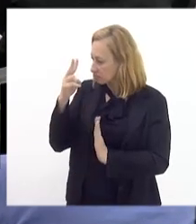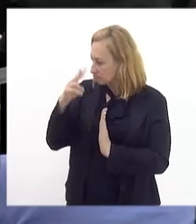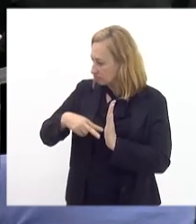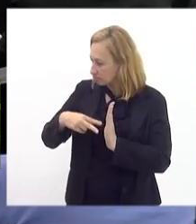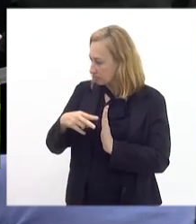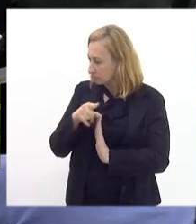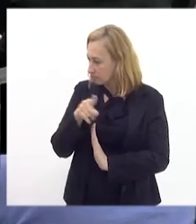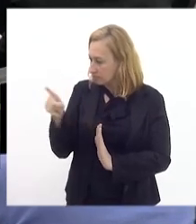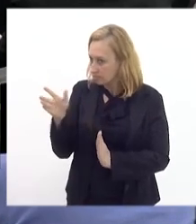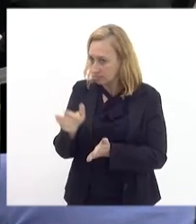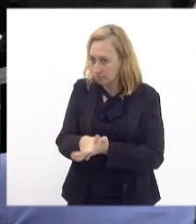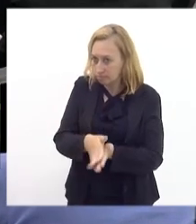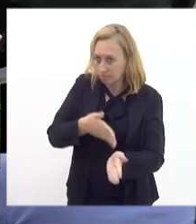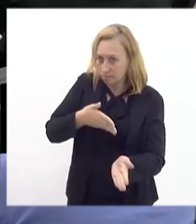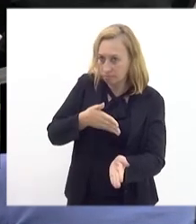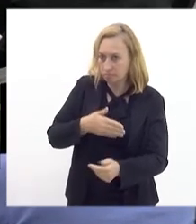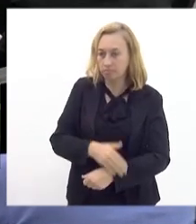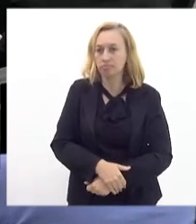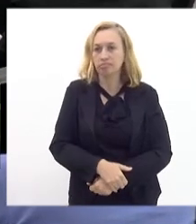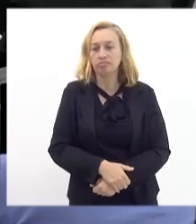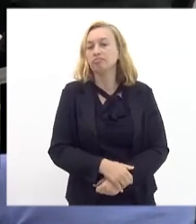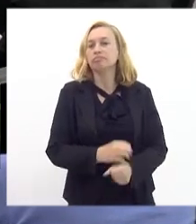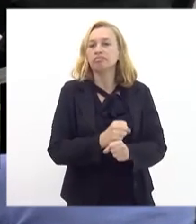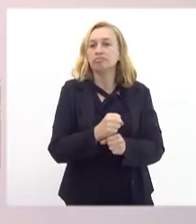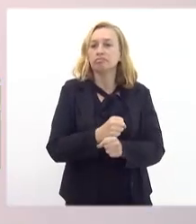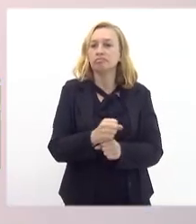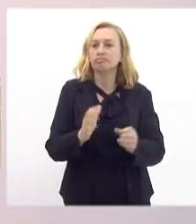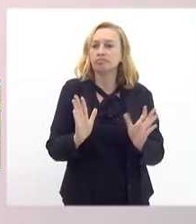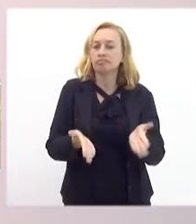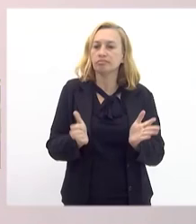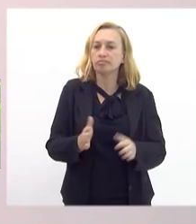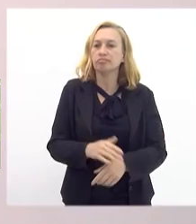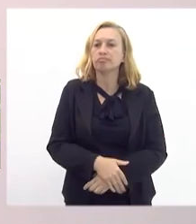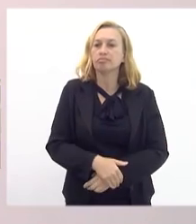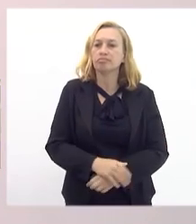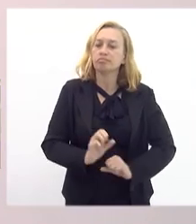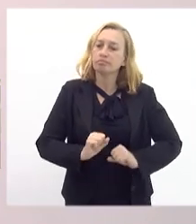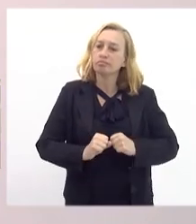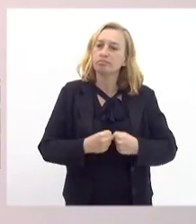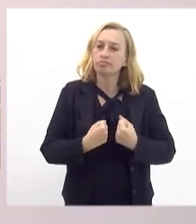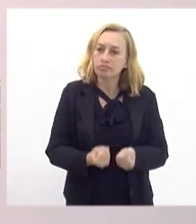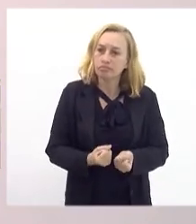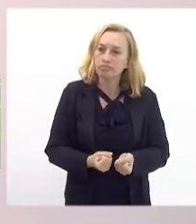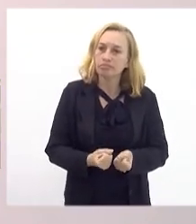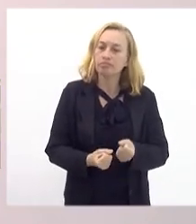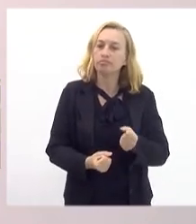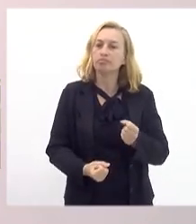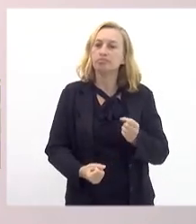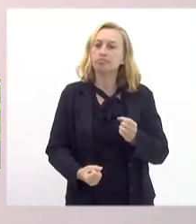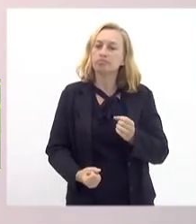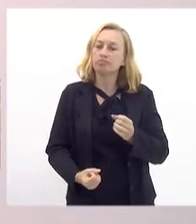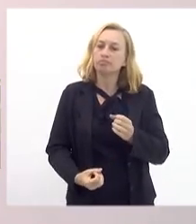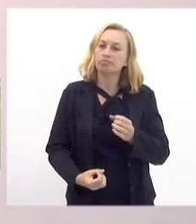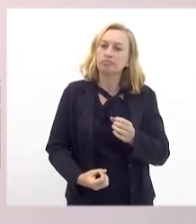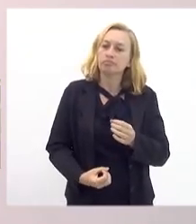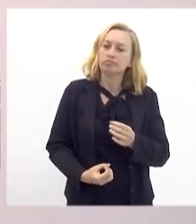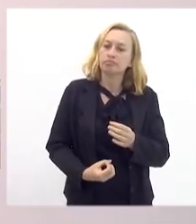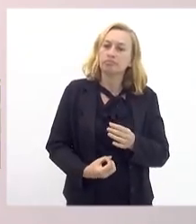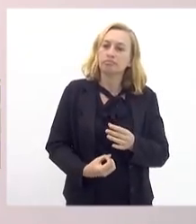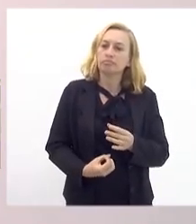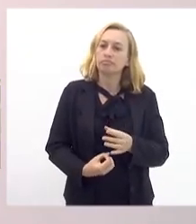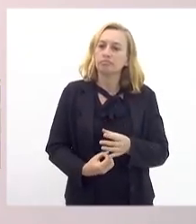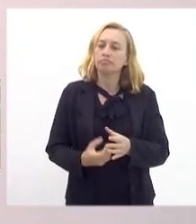que vocês emitiram então iniciando a gente já a gente a gente busca a diversificação de uma crise energética a gente a gente já já